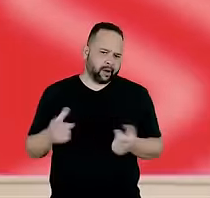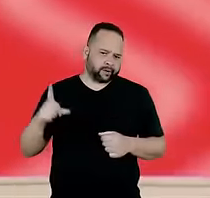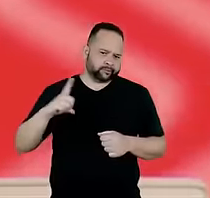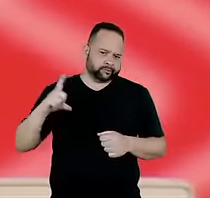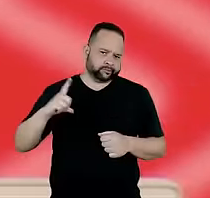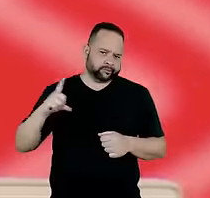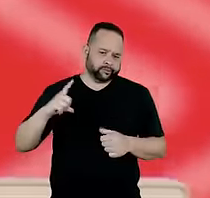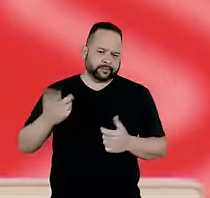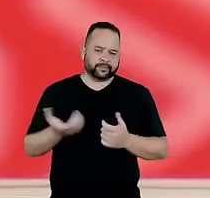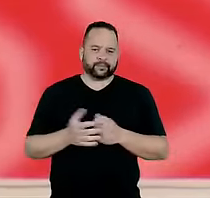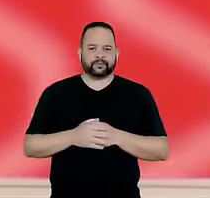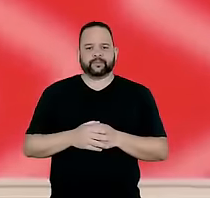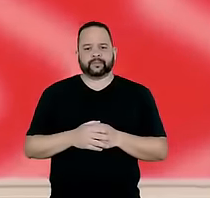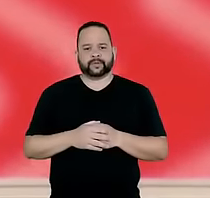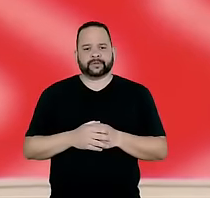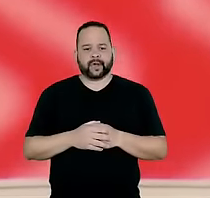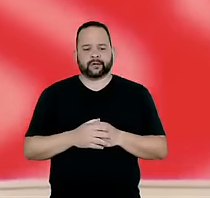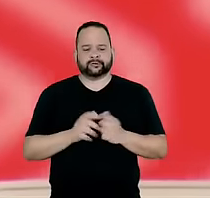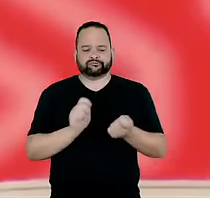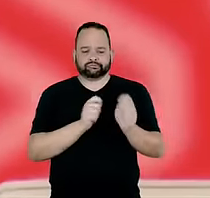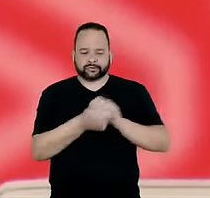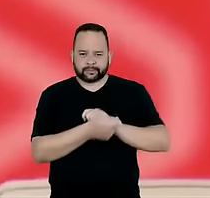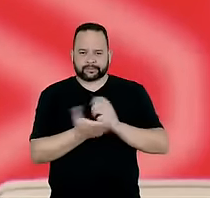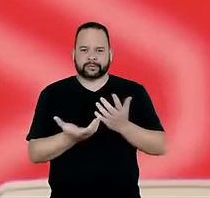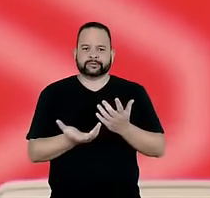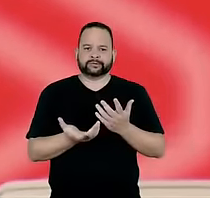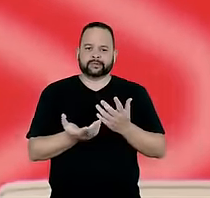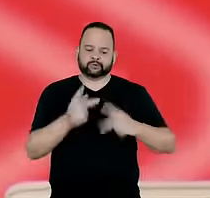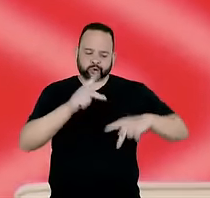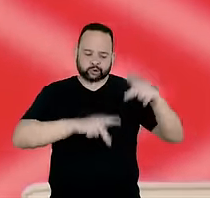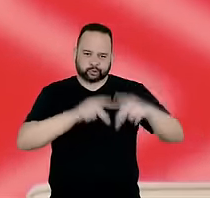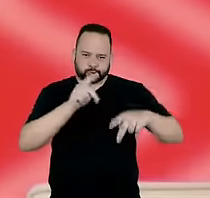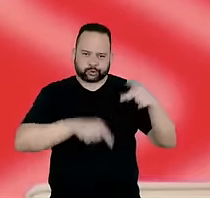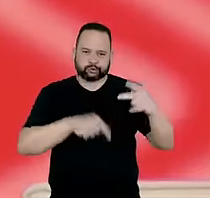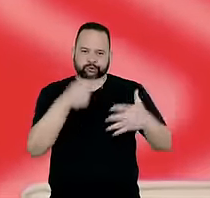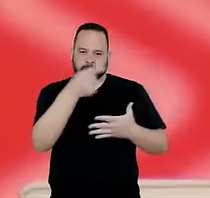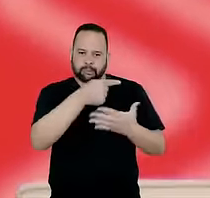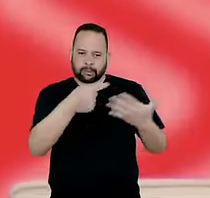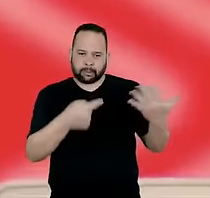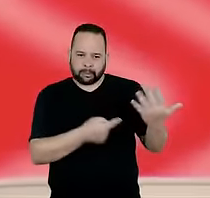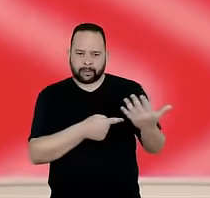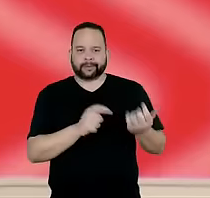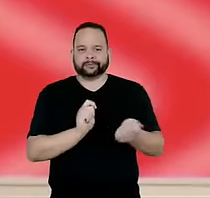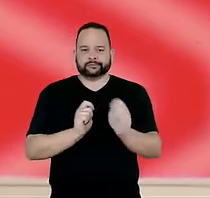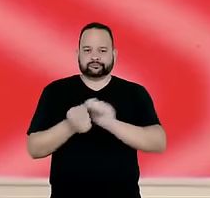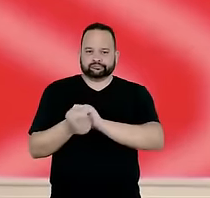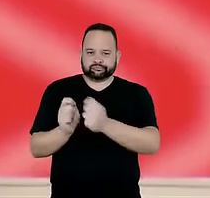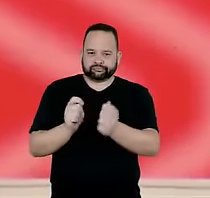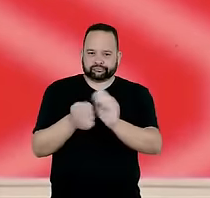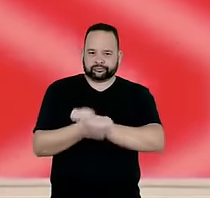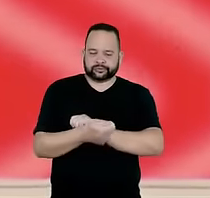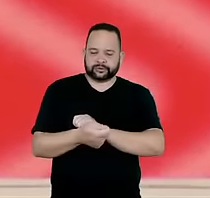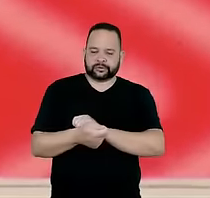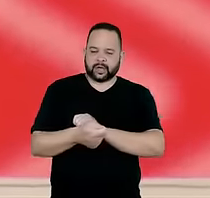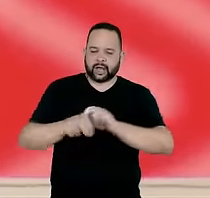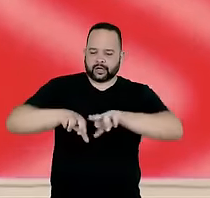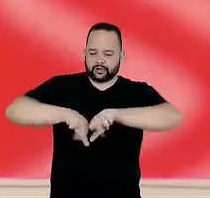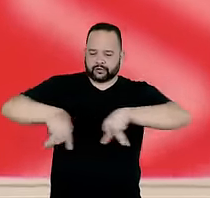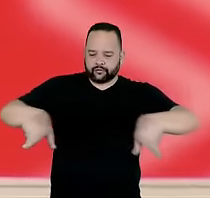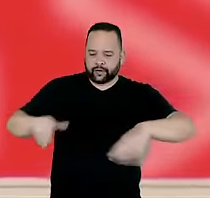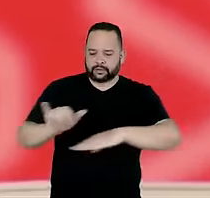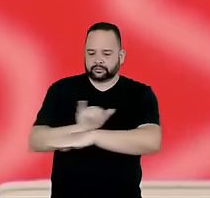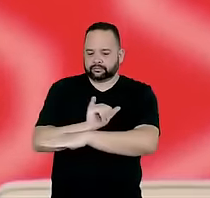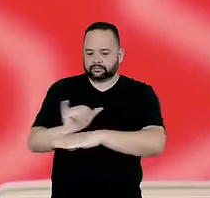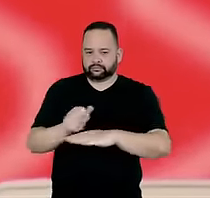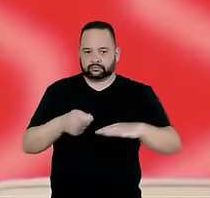na composição de portfólio e de seus ajustes mais diversificadas estratégias de investimento E